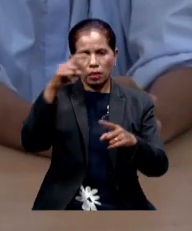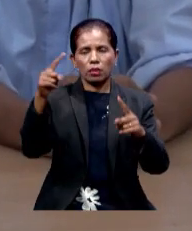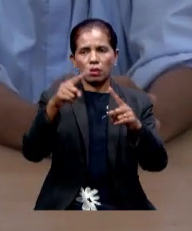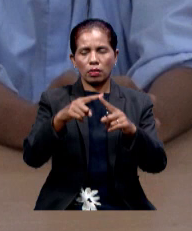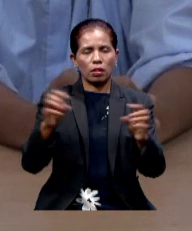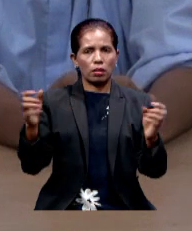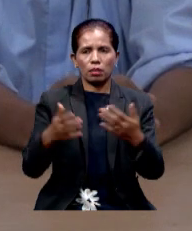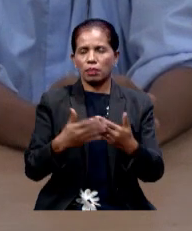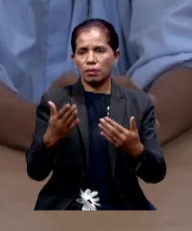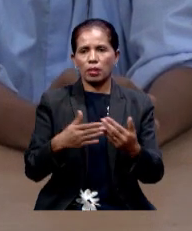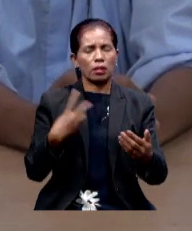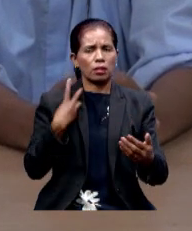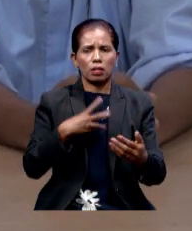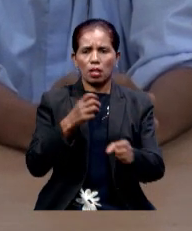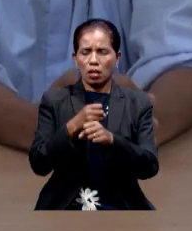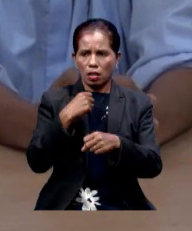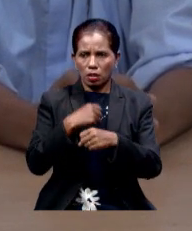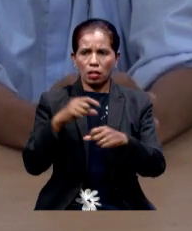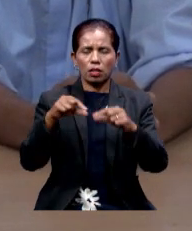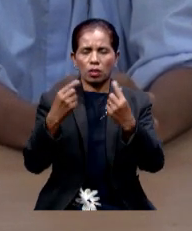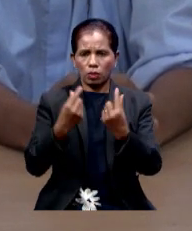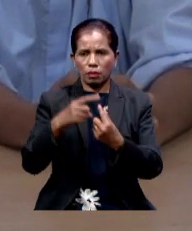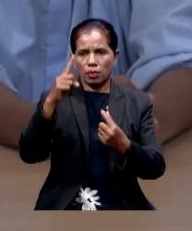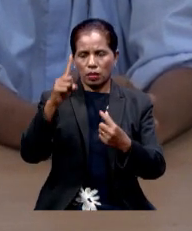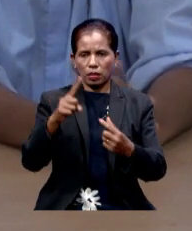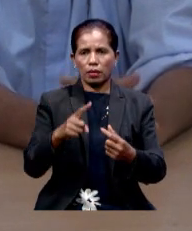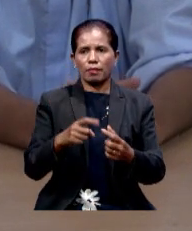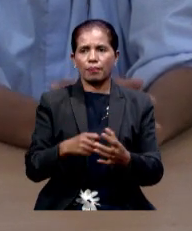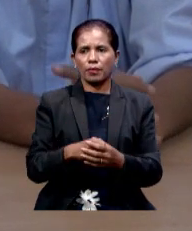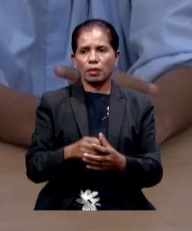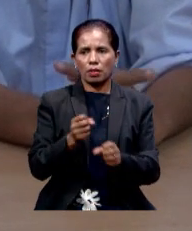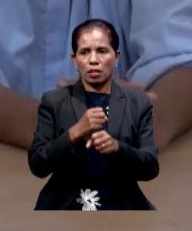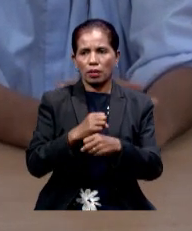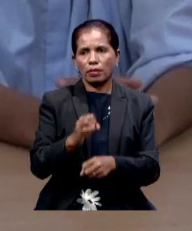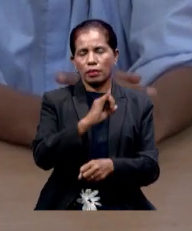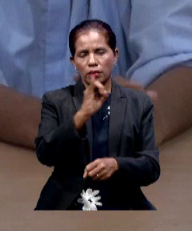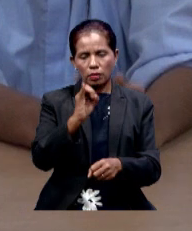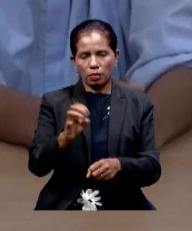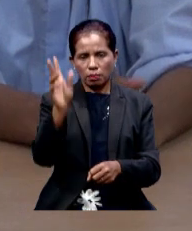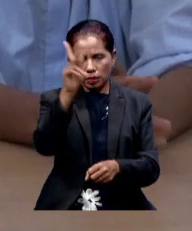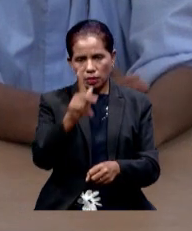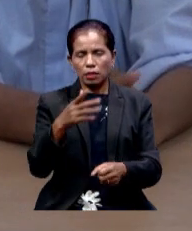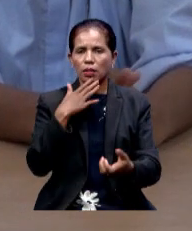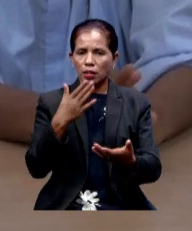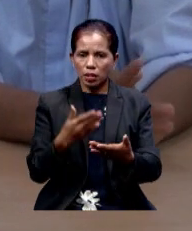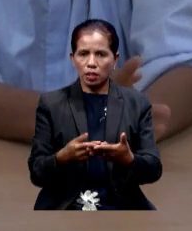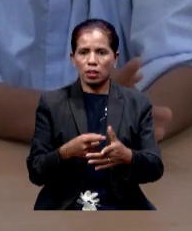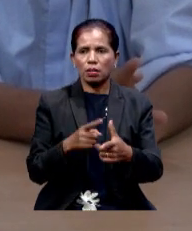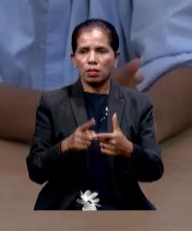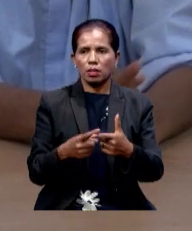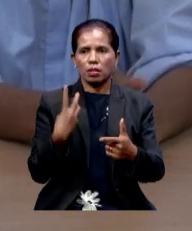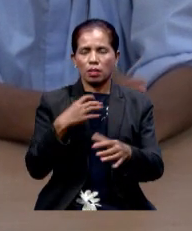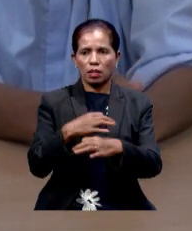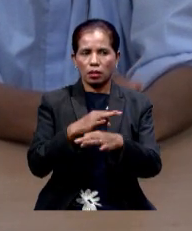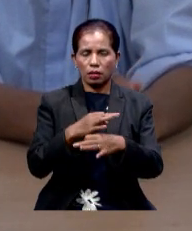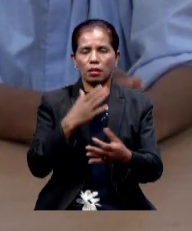subai bai ita ta halo ne tenke ekipa ekipa ida tenke halo investigasan pesquisa dia kona bai ne para atu atu hadia